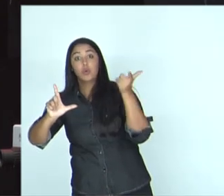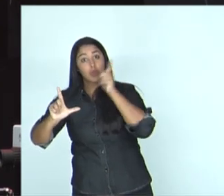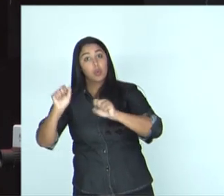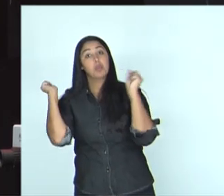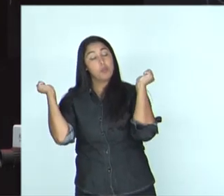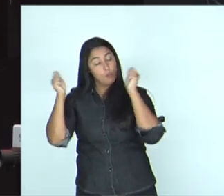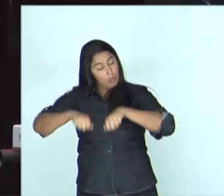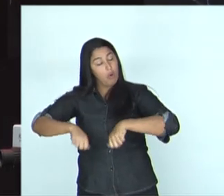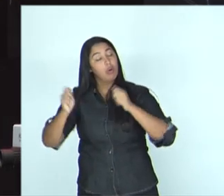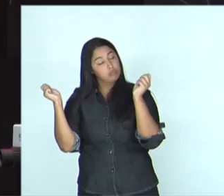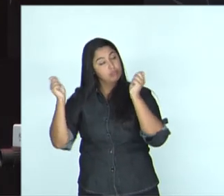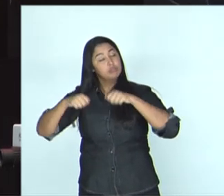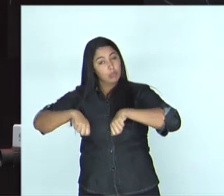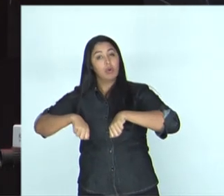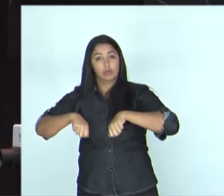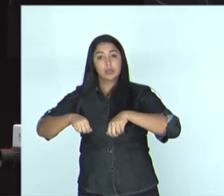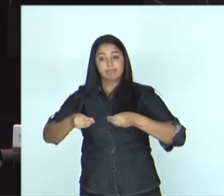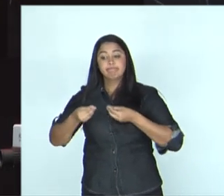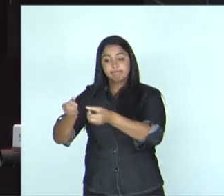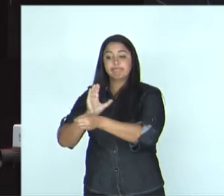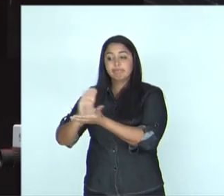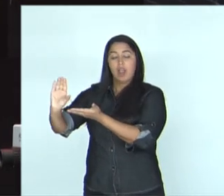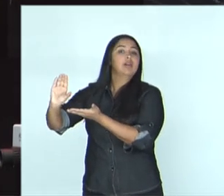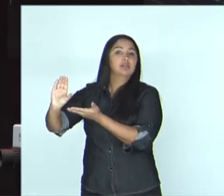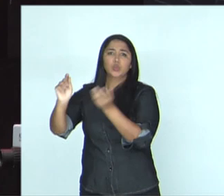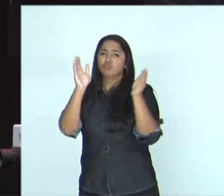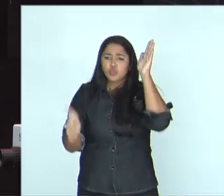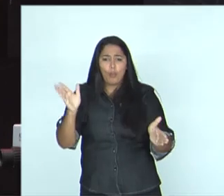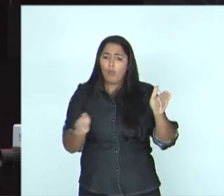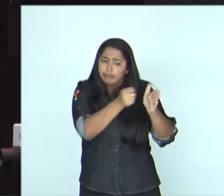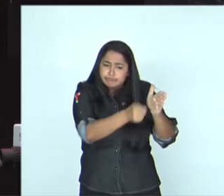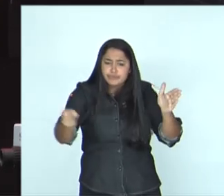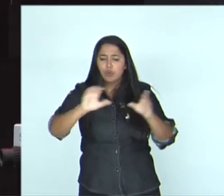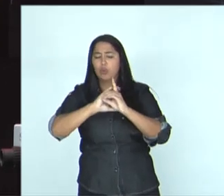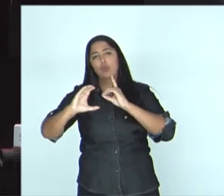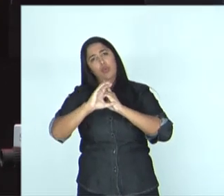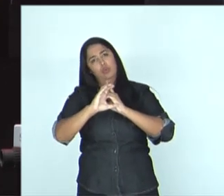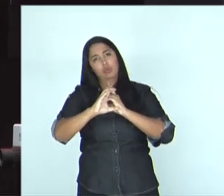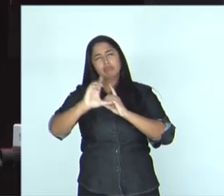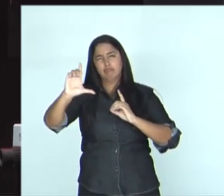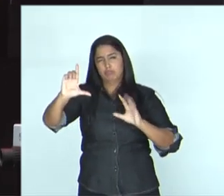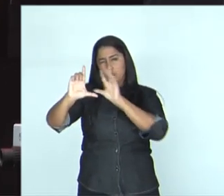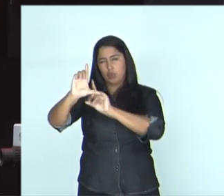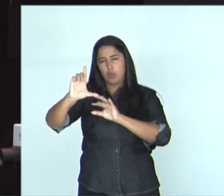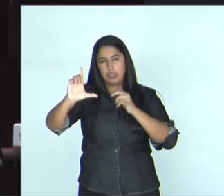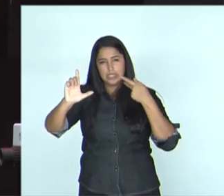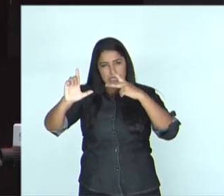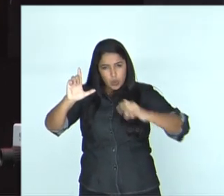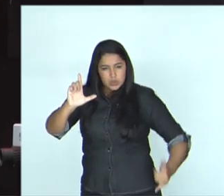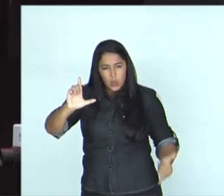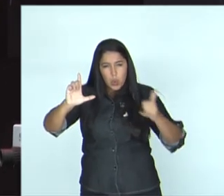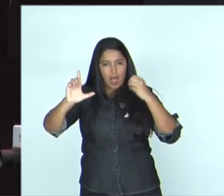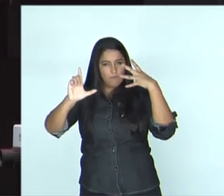contribuir durante todo o culto, pegando aqui o QR Code com a sua máquina do seu celular, máquina de fotografia do celular,